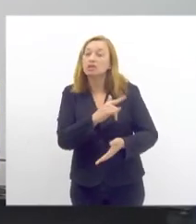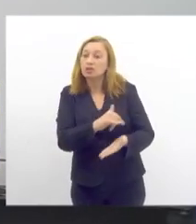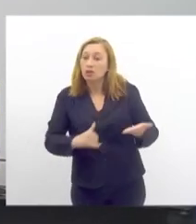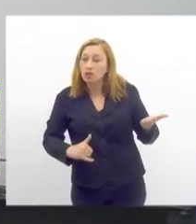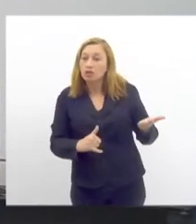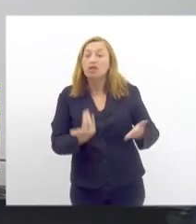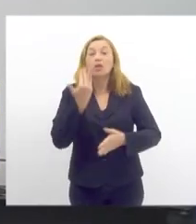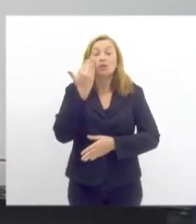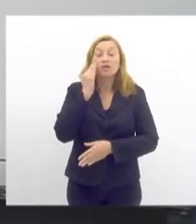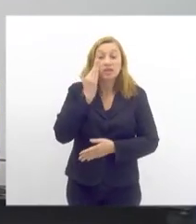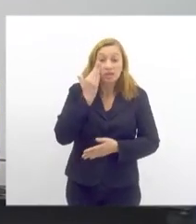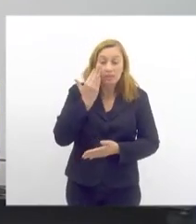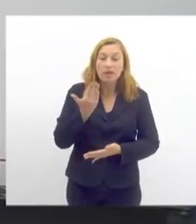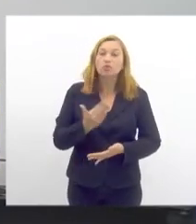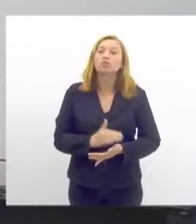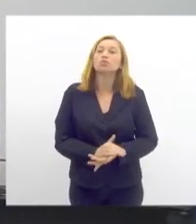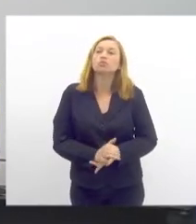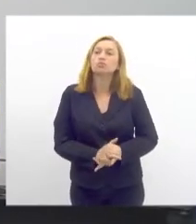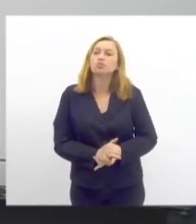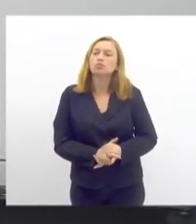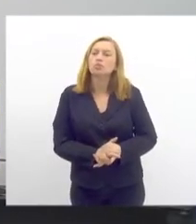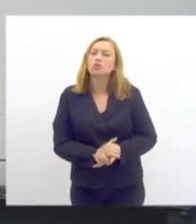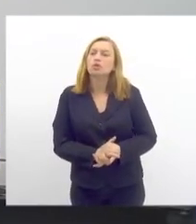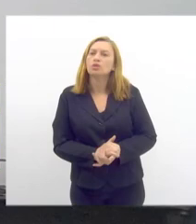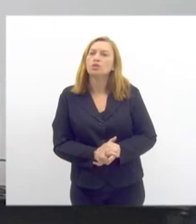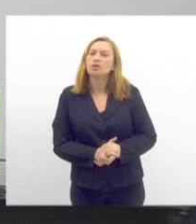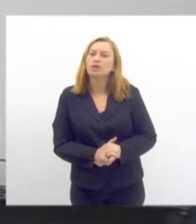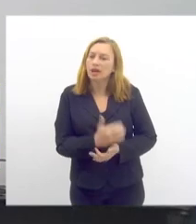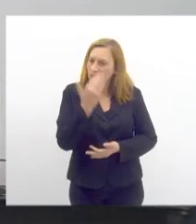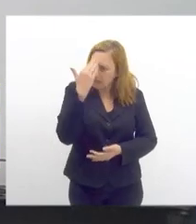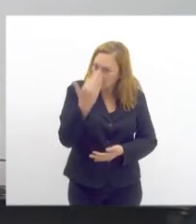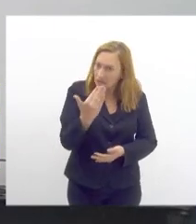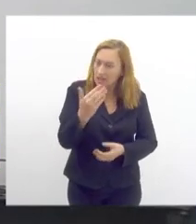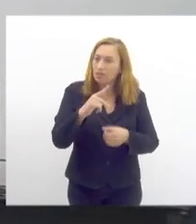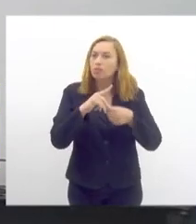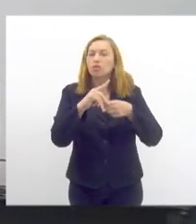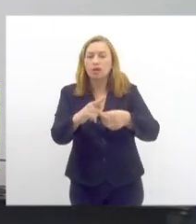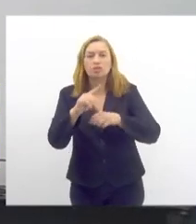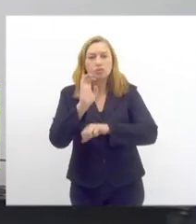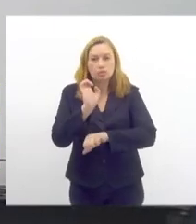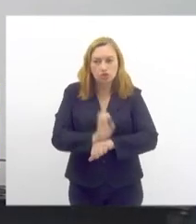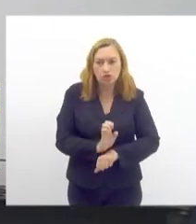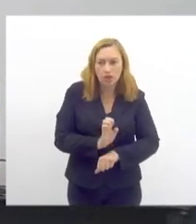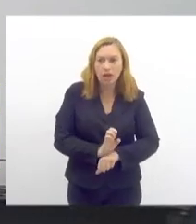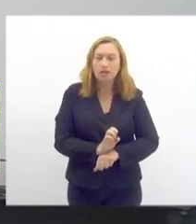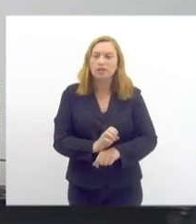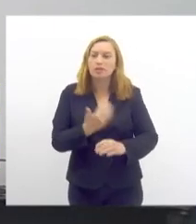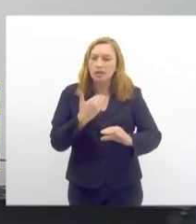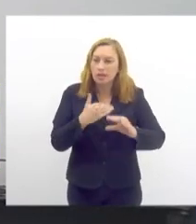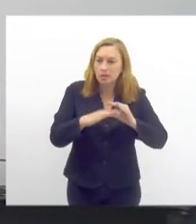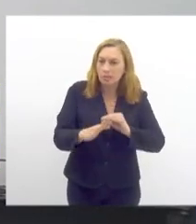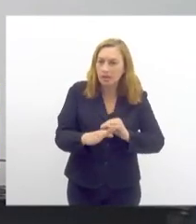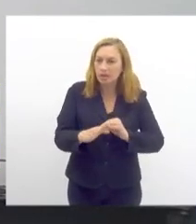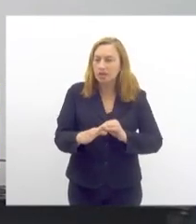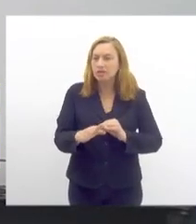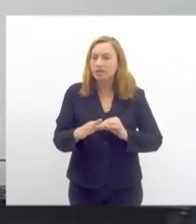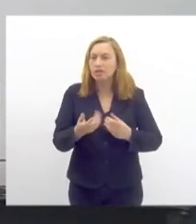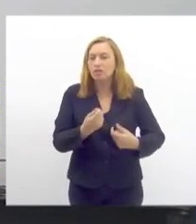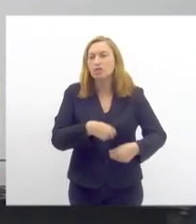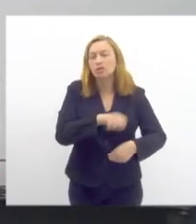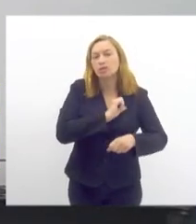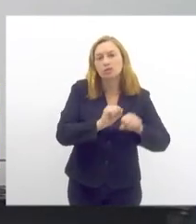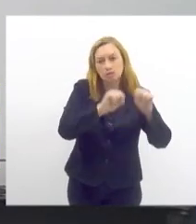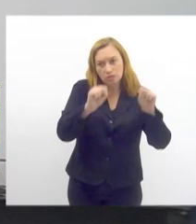um entendimento, que a gente deve muito aqui ao nosso procurador de Estado, para que a gente não encaminhasse para o regime de recuperação